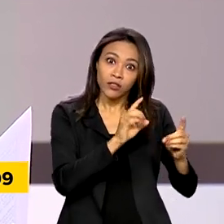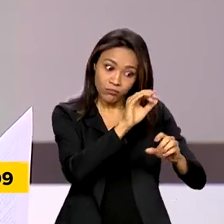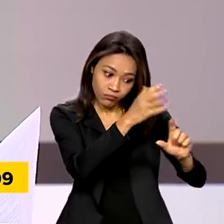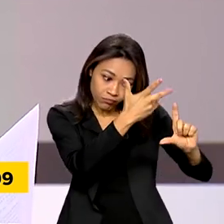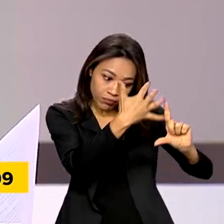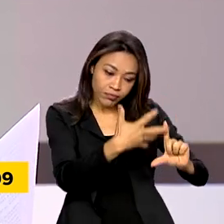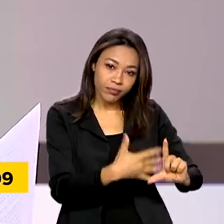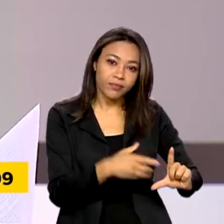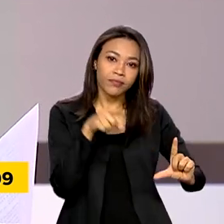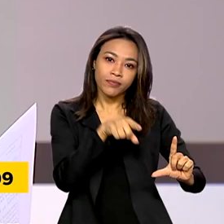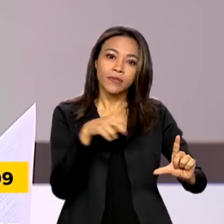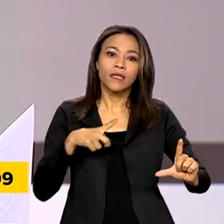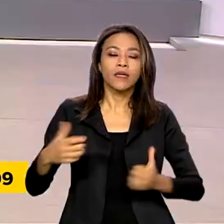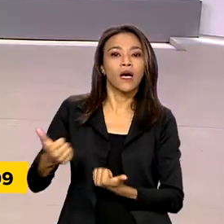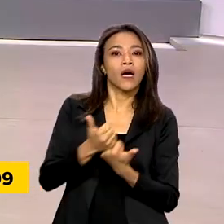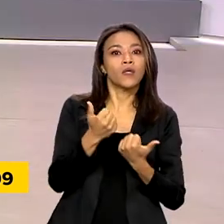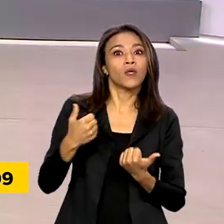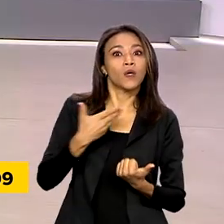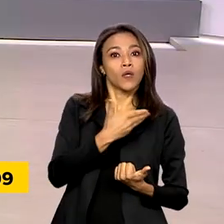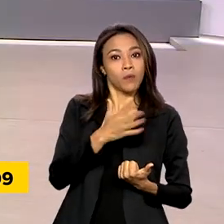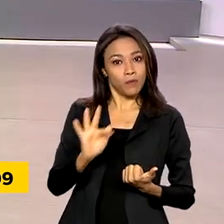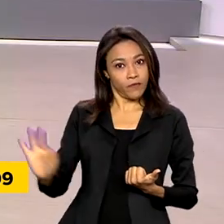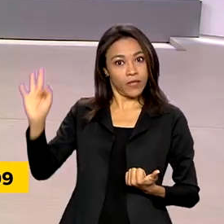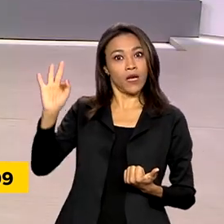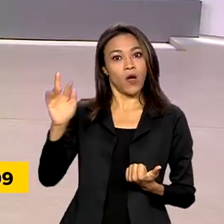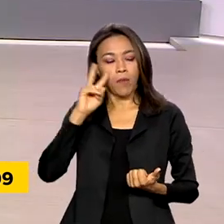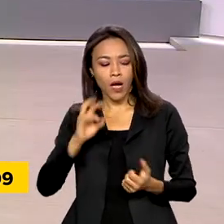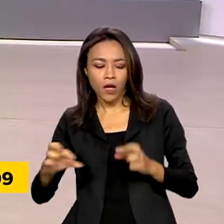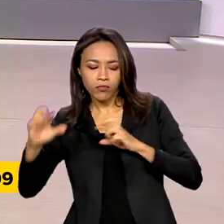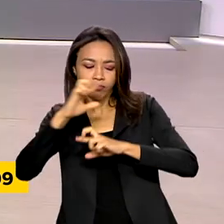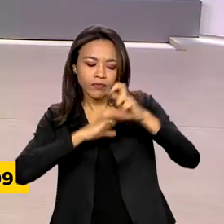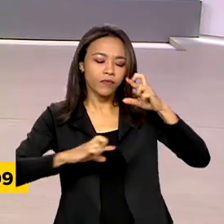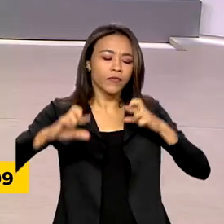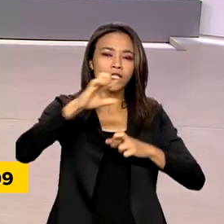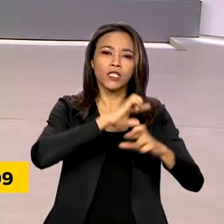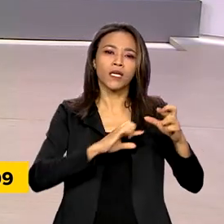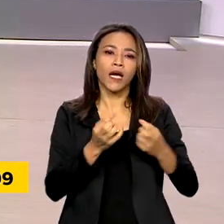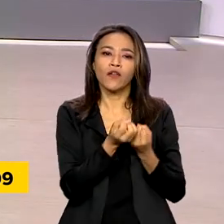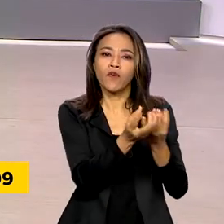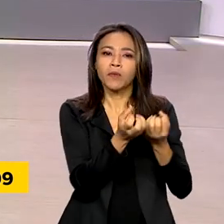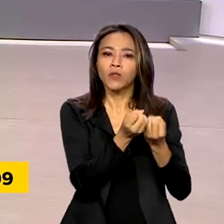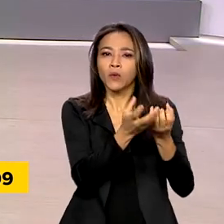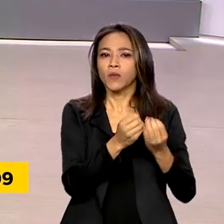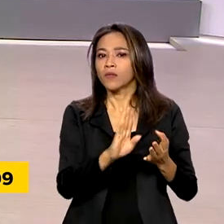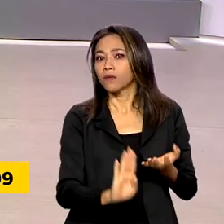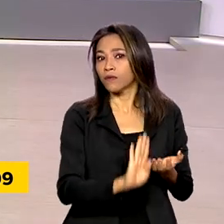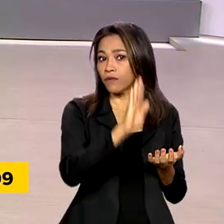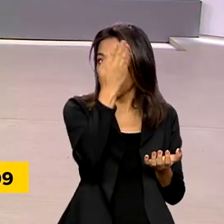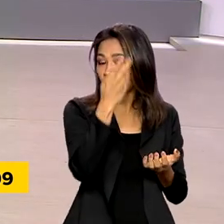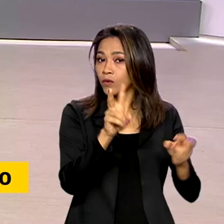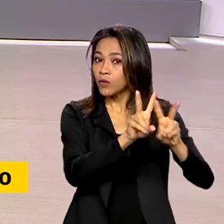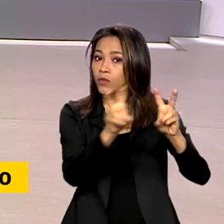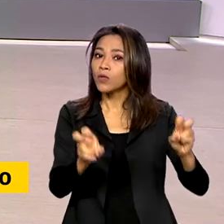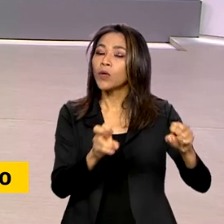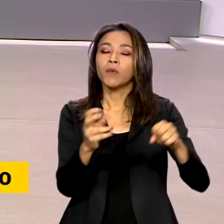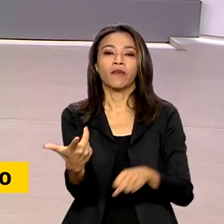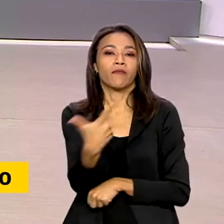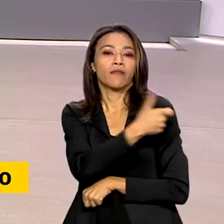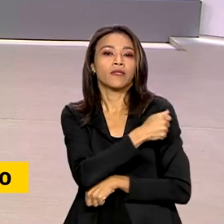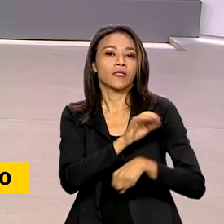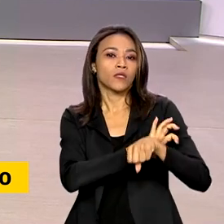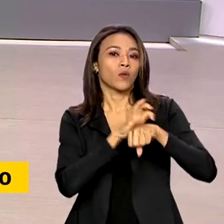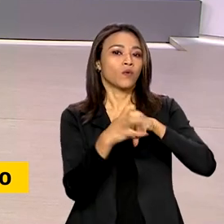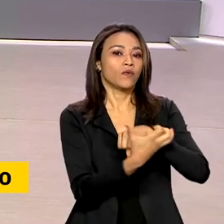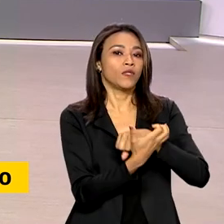veniria da polícia federal os policiais investigam inserções de dados falsos sobre vacinação contra covid 19